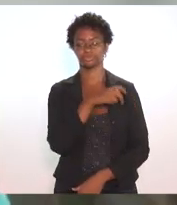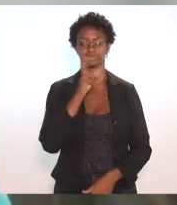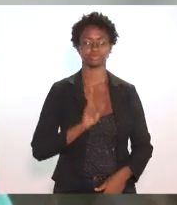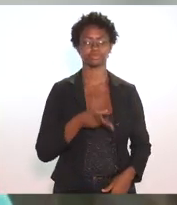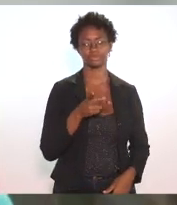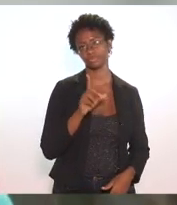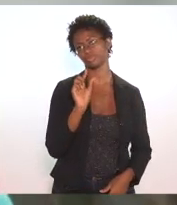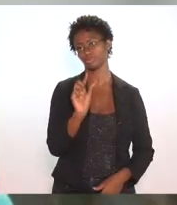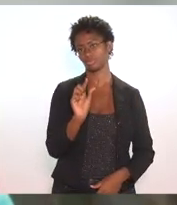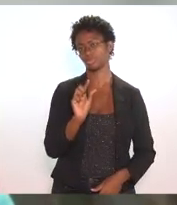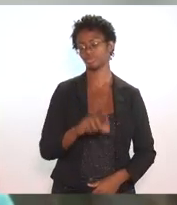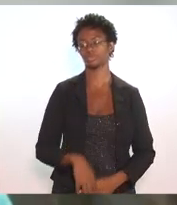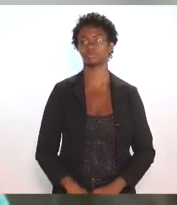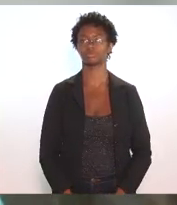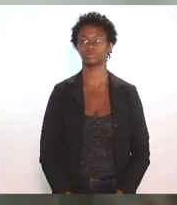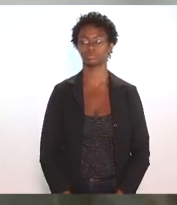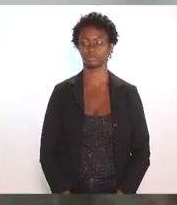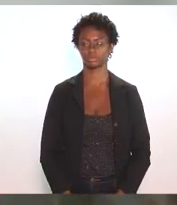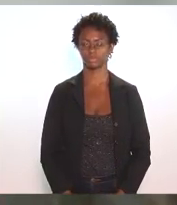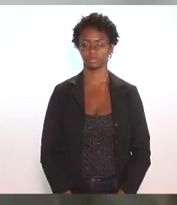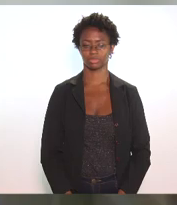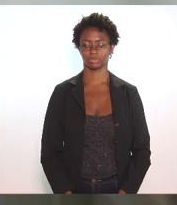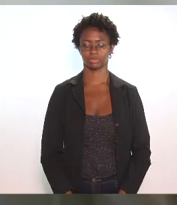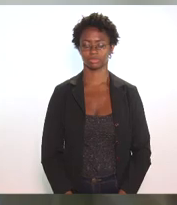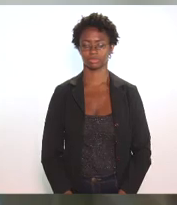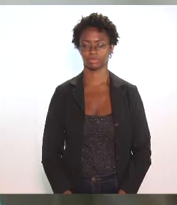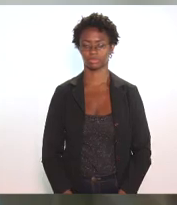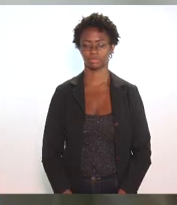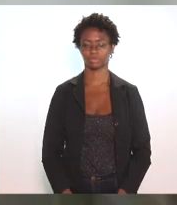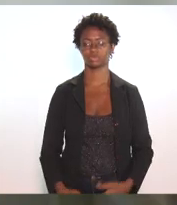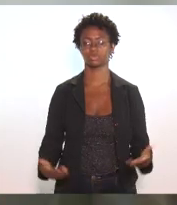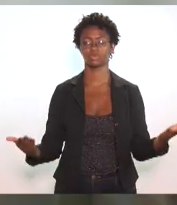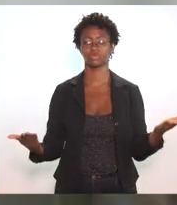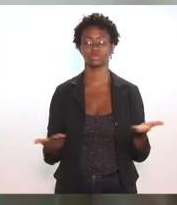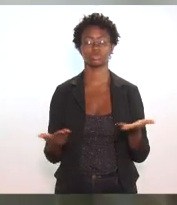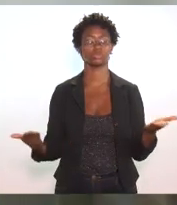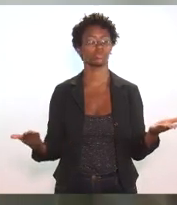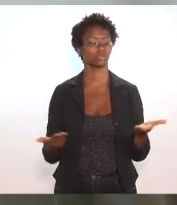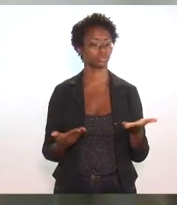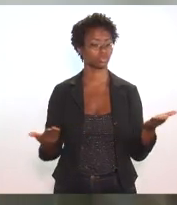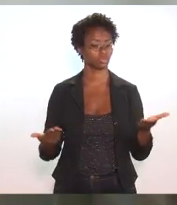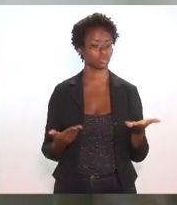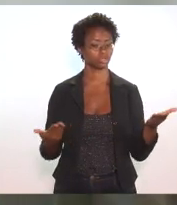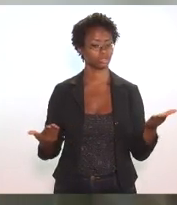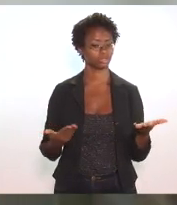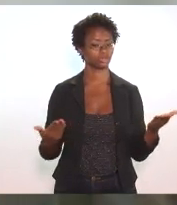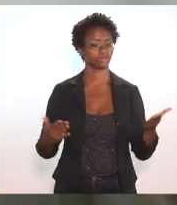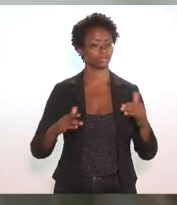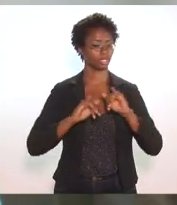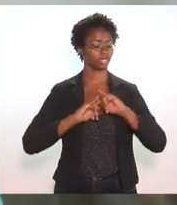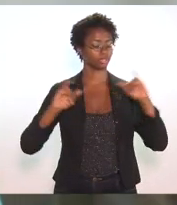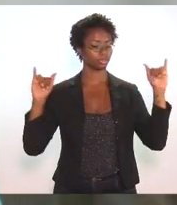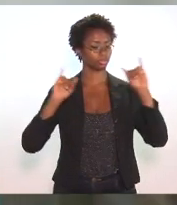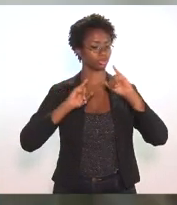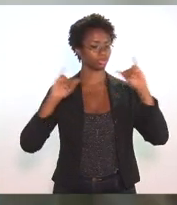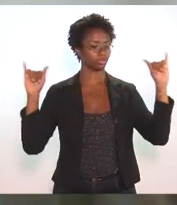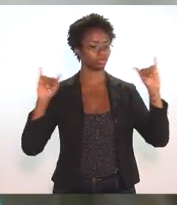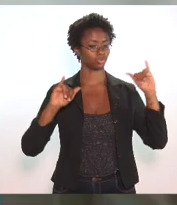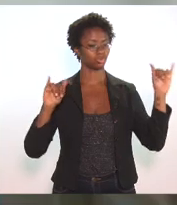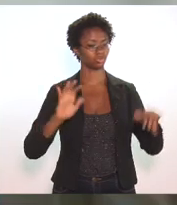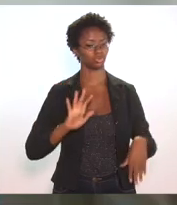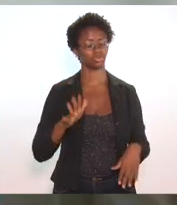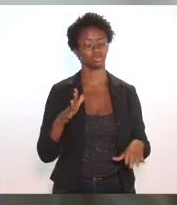pequeno. Ainda pequeno. Hoje, apesar de se anunciar compra